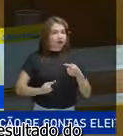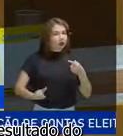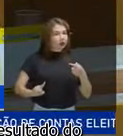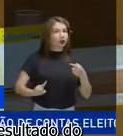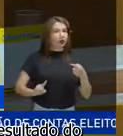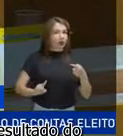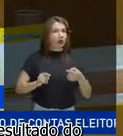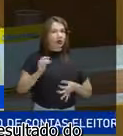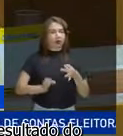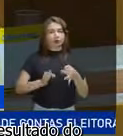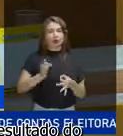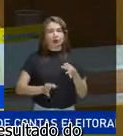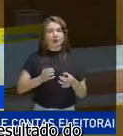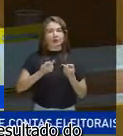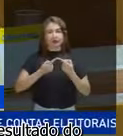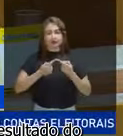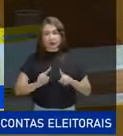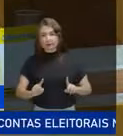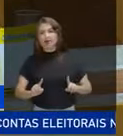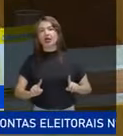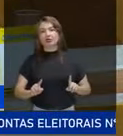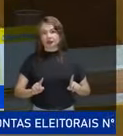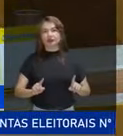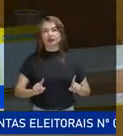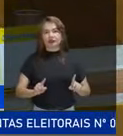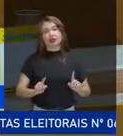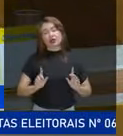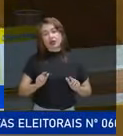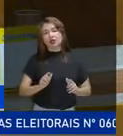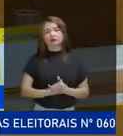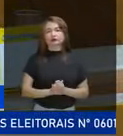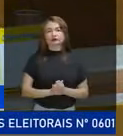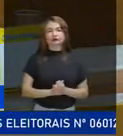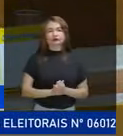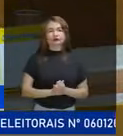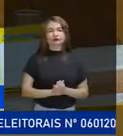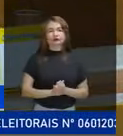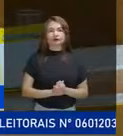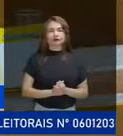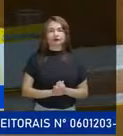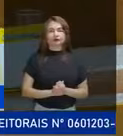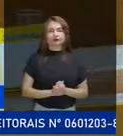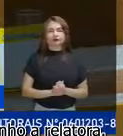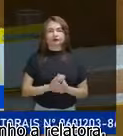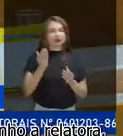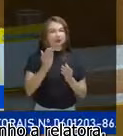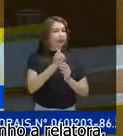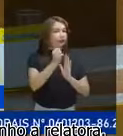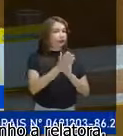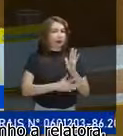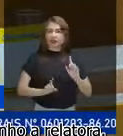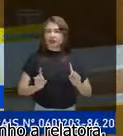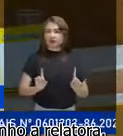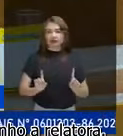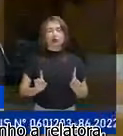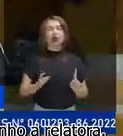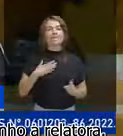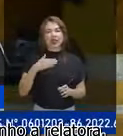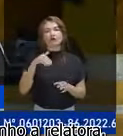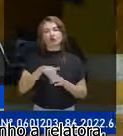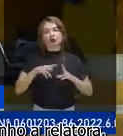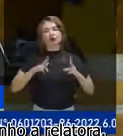resultado do julgamento, mas o remédio processual, para isso, né, não seria o embargo de declaração. Então, eu acompanho a relatora.